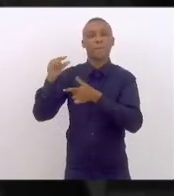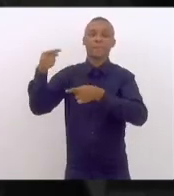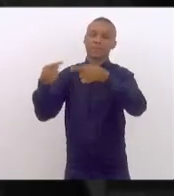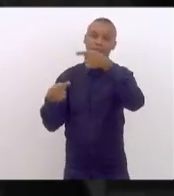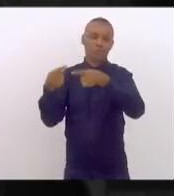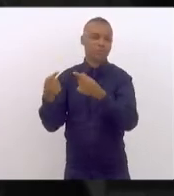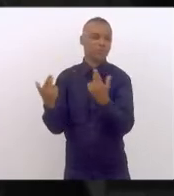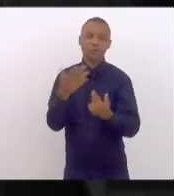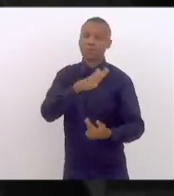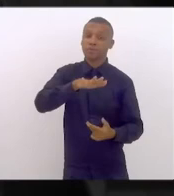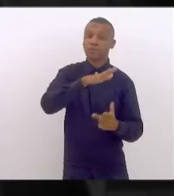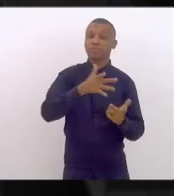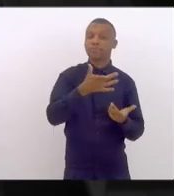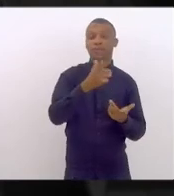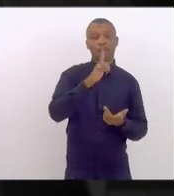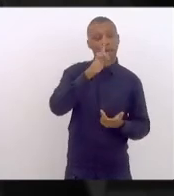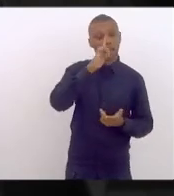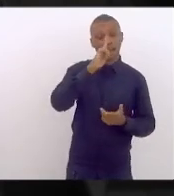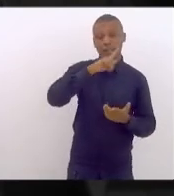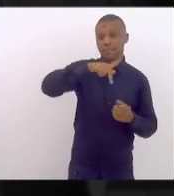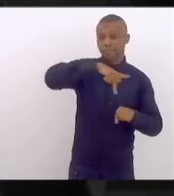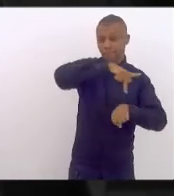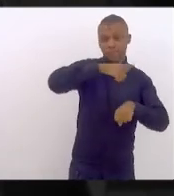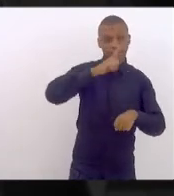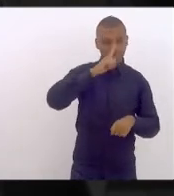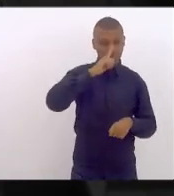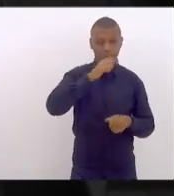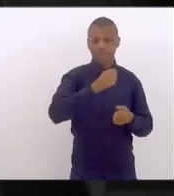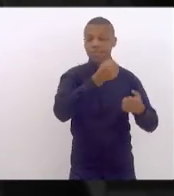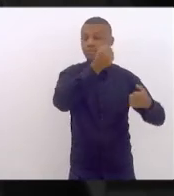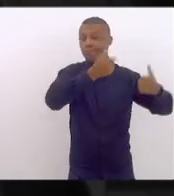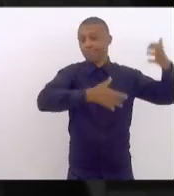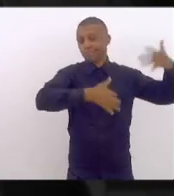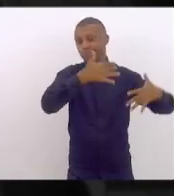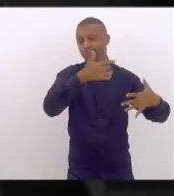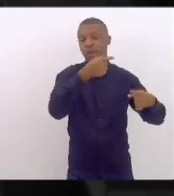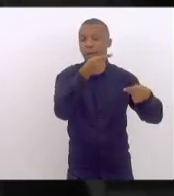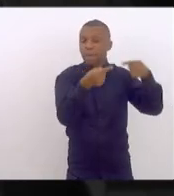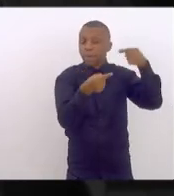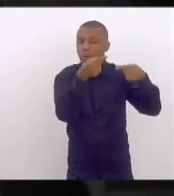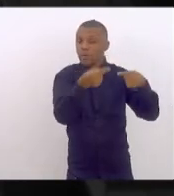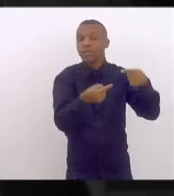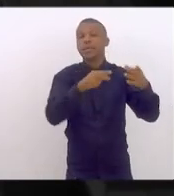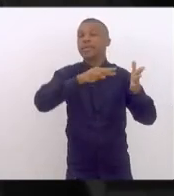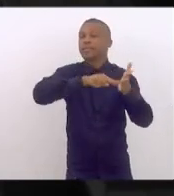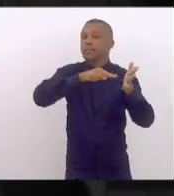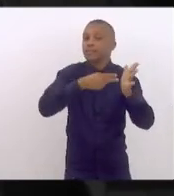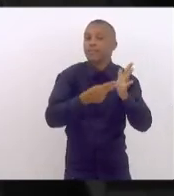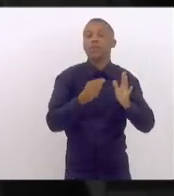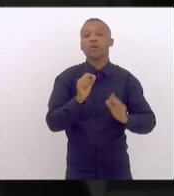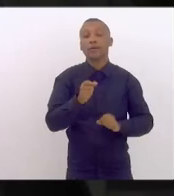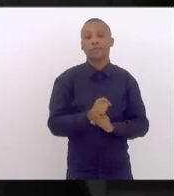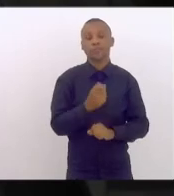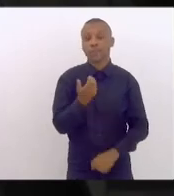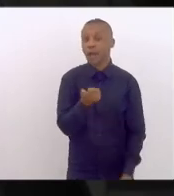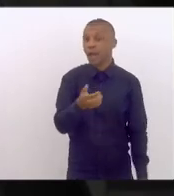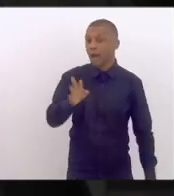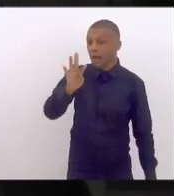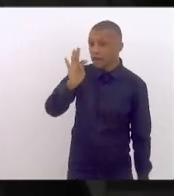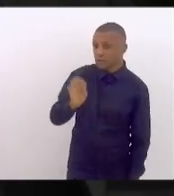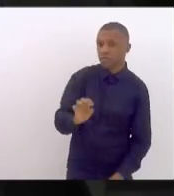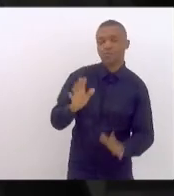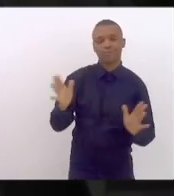mundo grego por exemplo em que se dizia que a política era arte de promover o bem comum e a felicidade